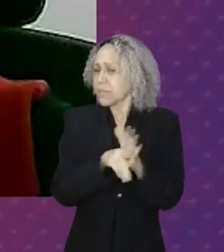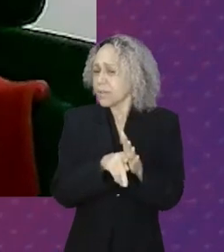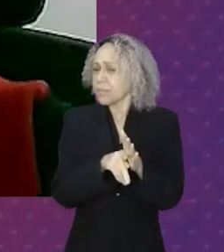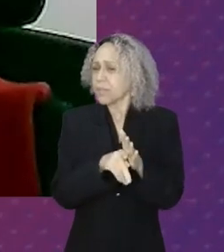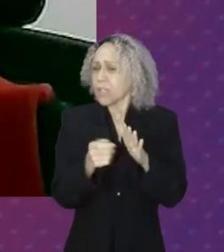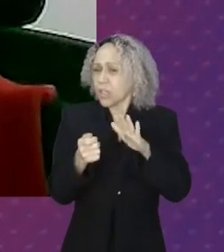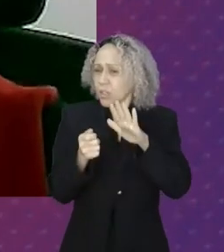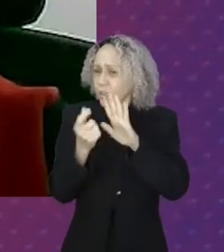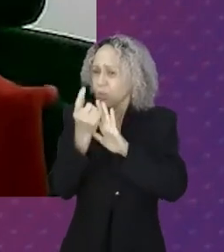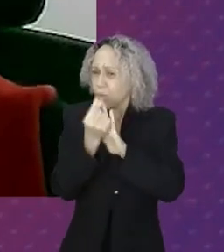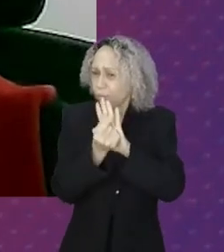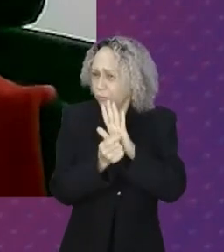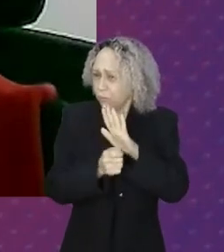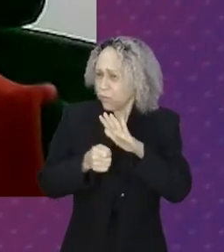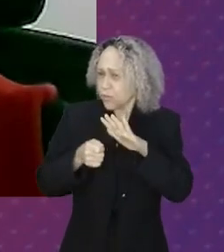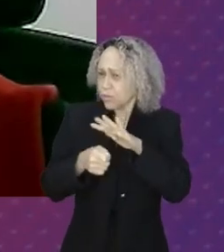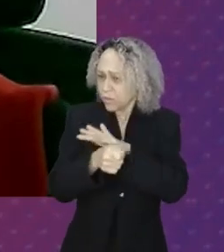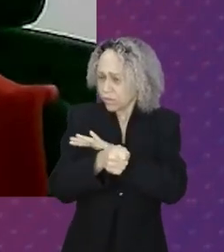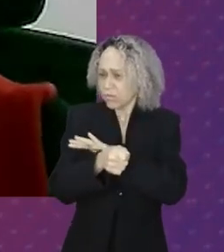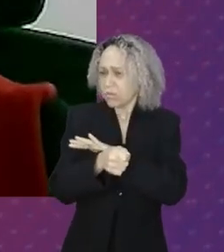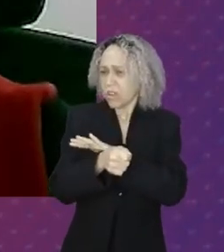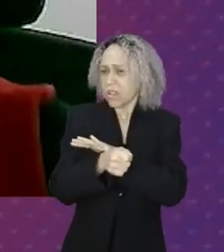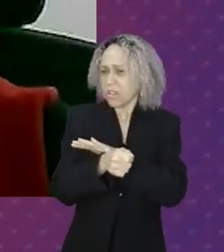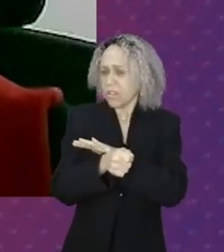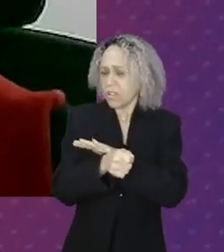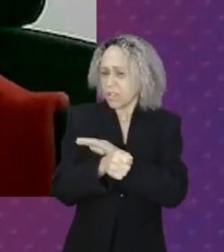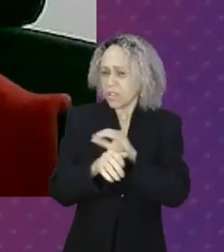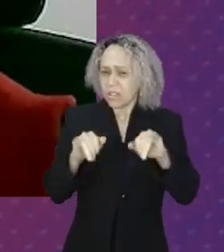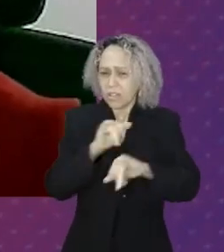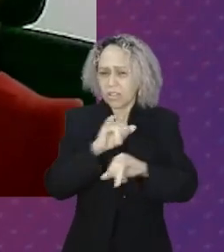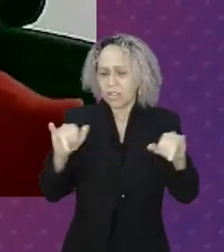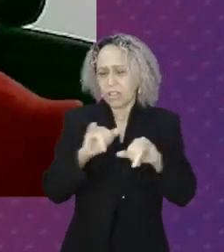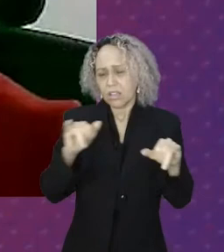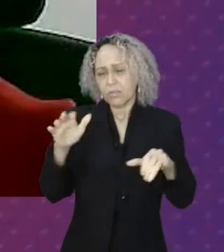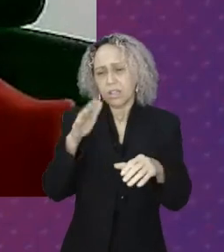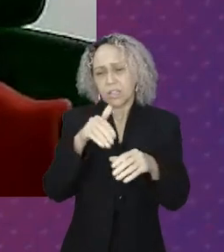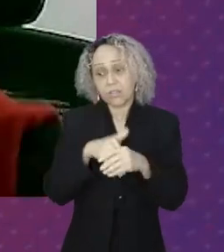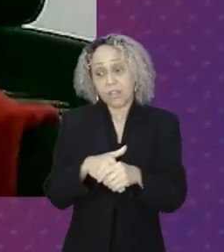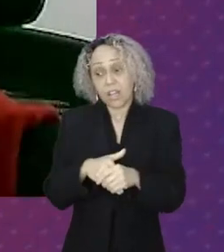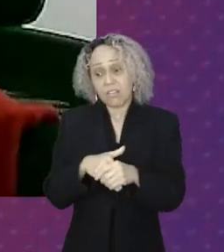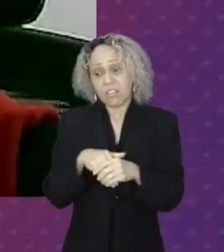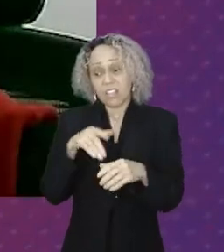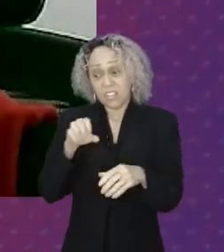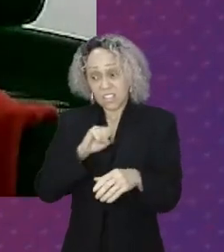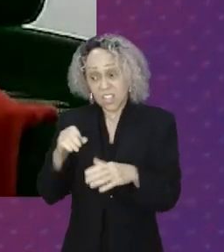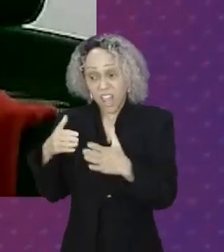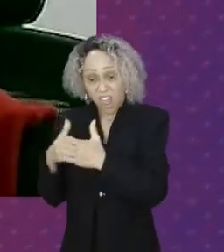também qualificada como violência política de gênero.